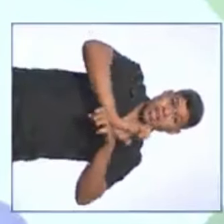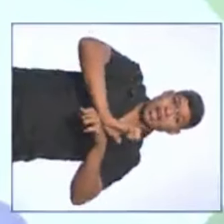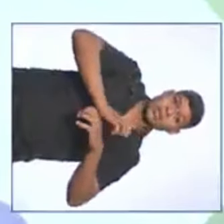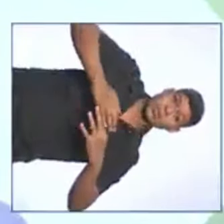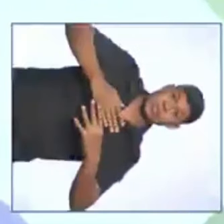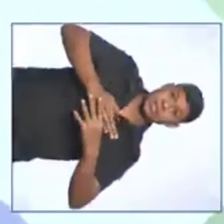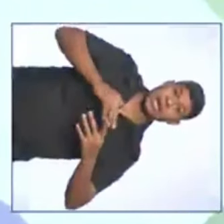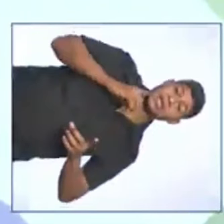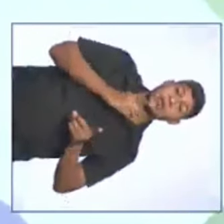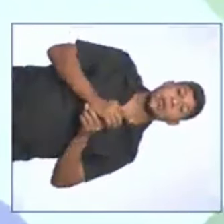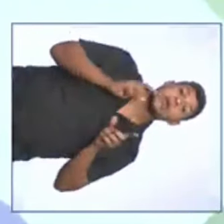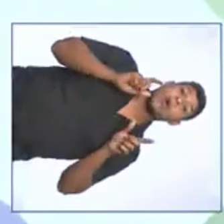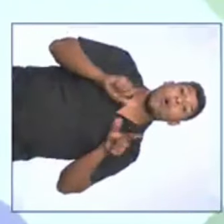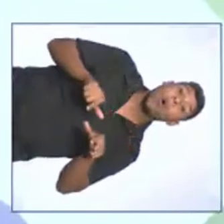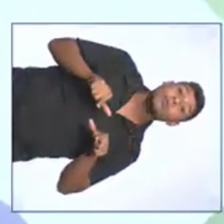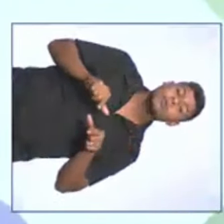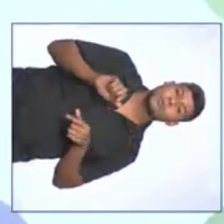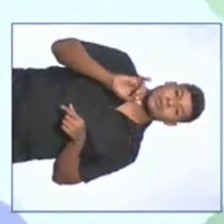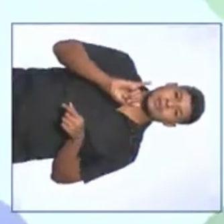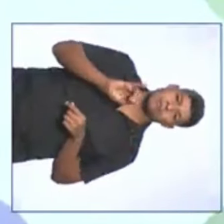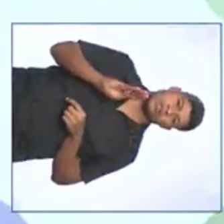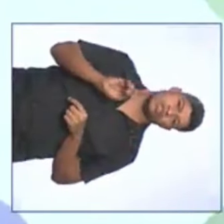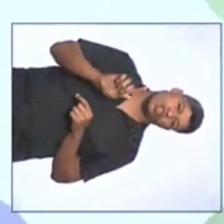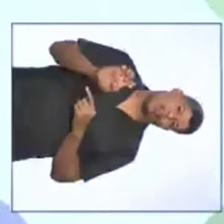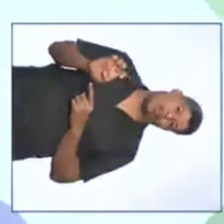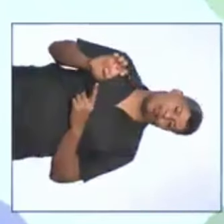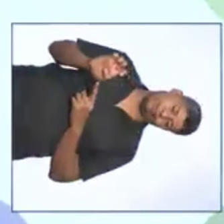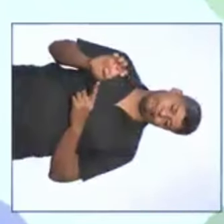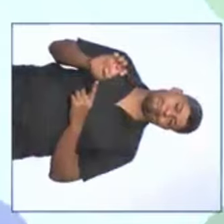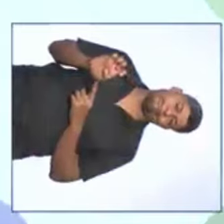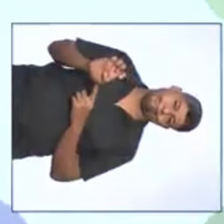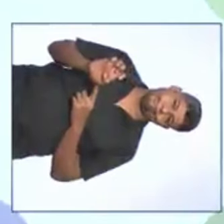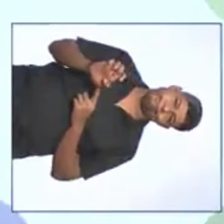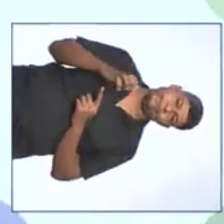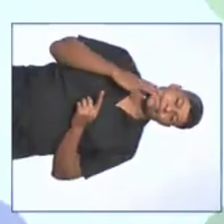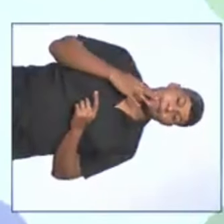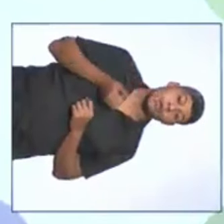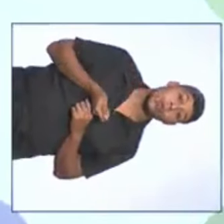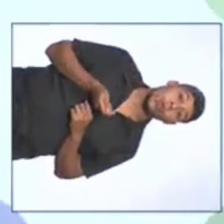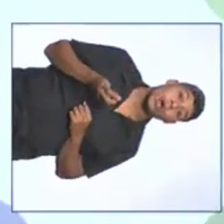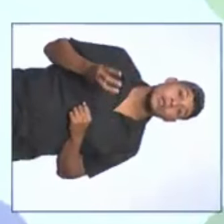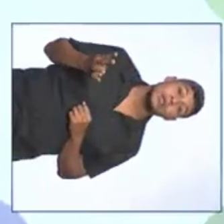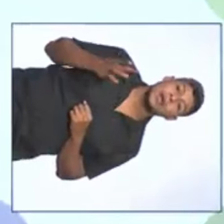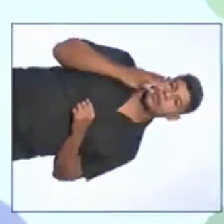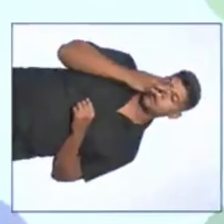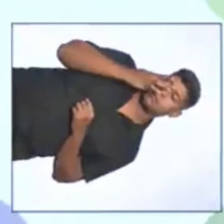você vai encontrar no IBGE, em relação à quantidade de pessoas,